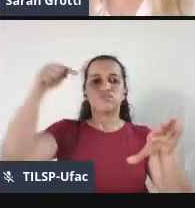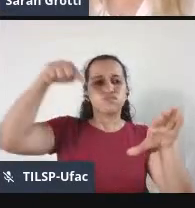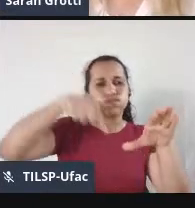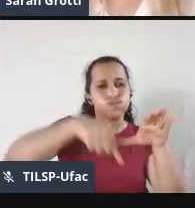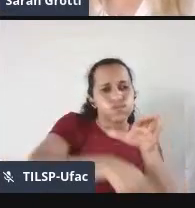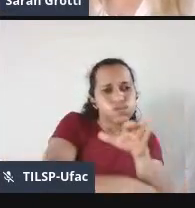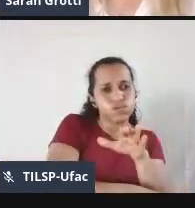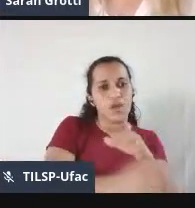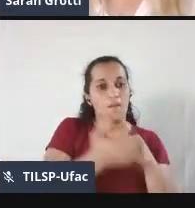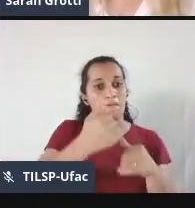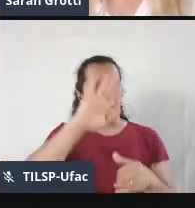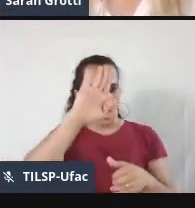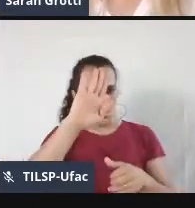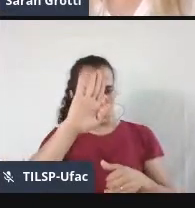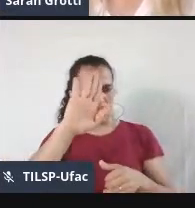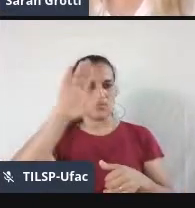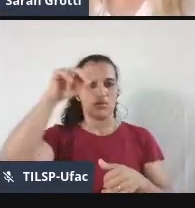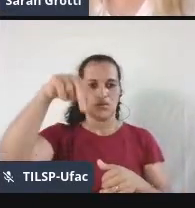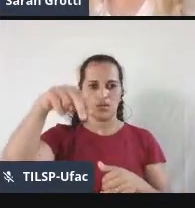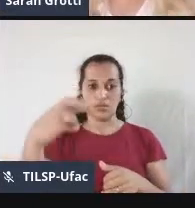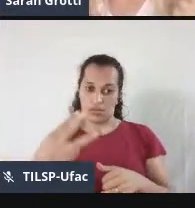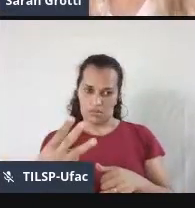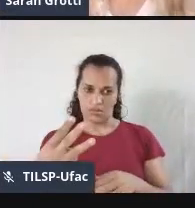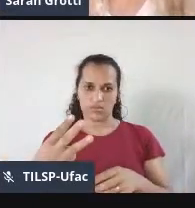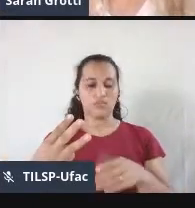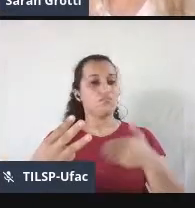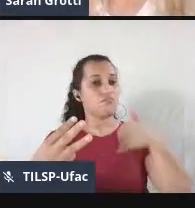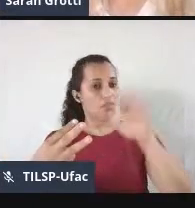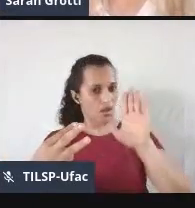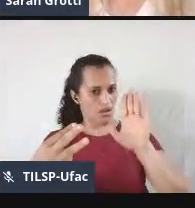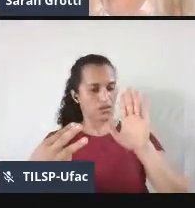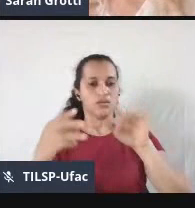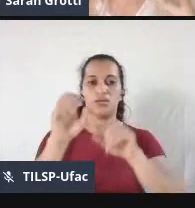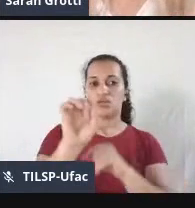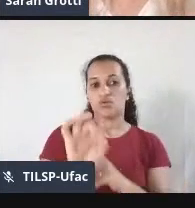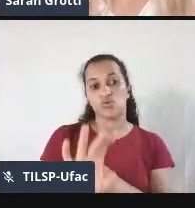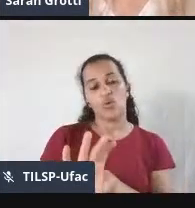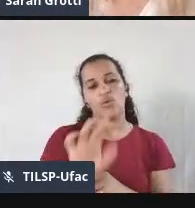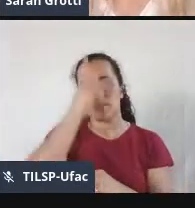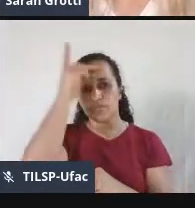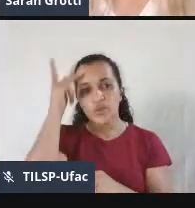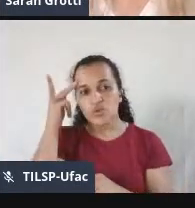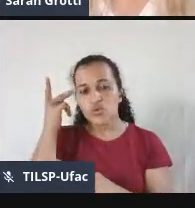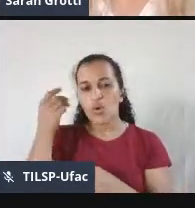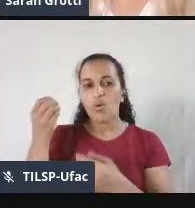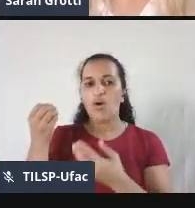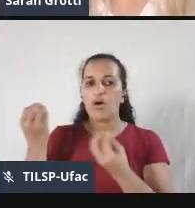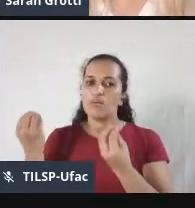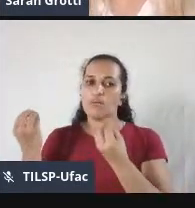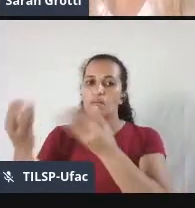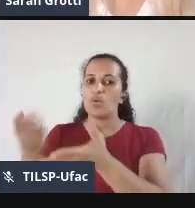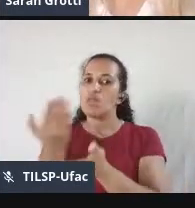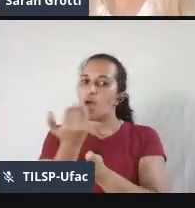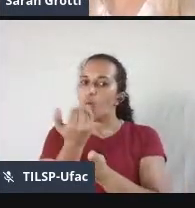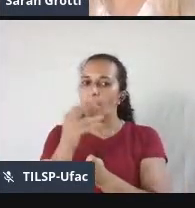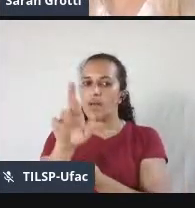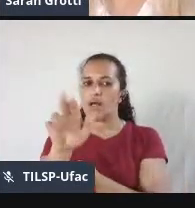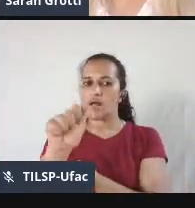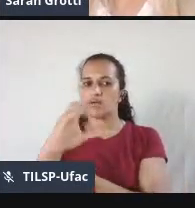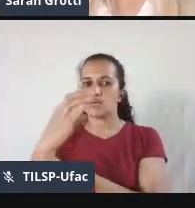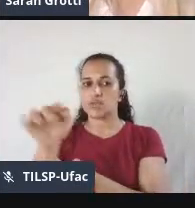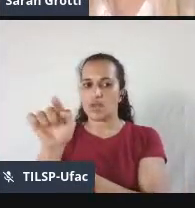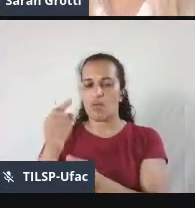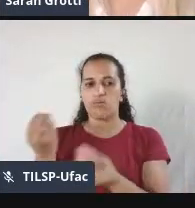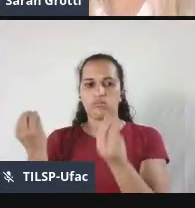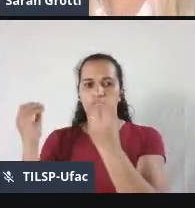série 3, né, N3, só se o criador suplementar a ração deles com